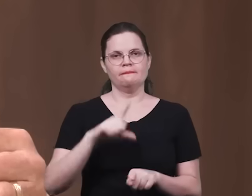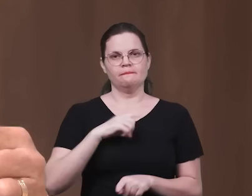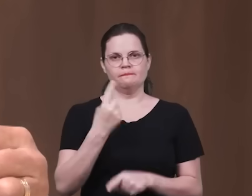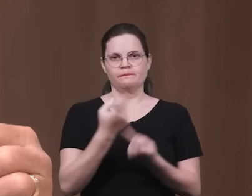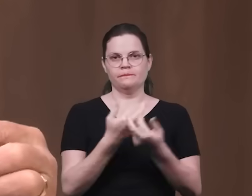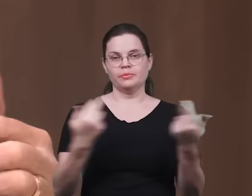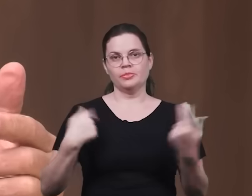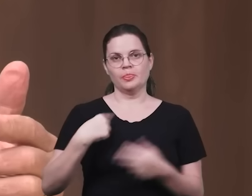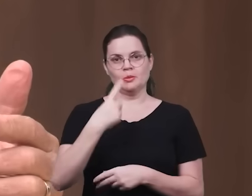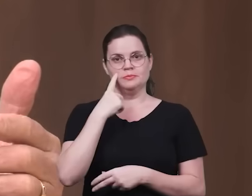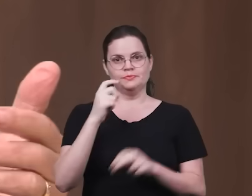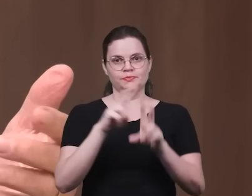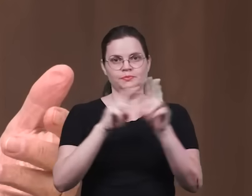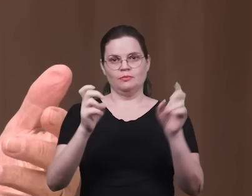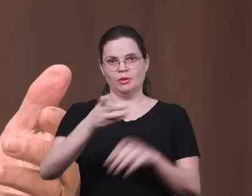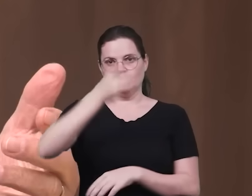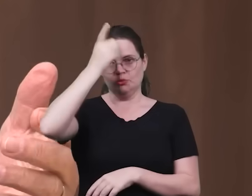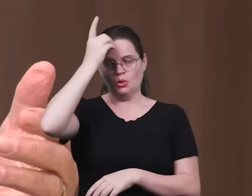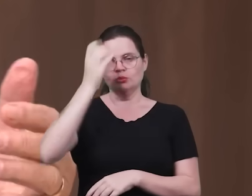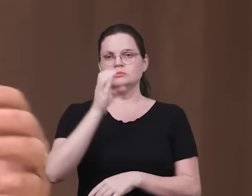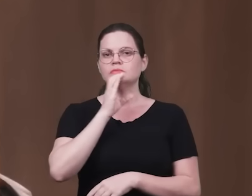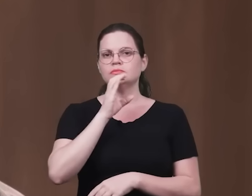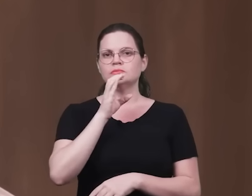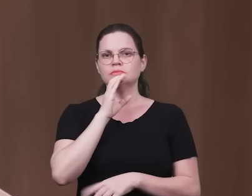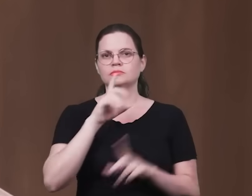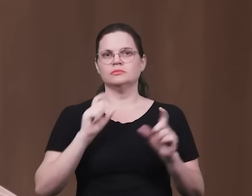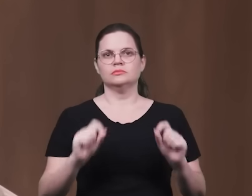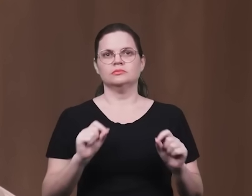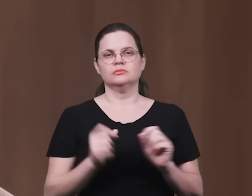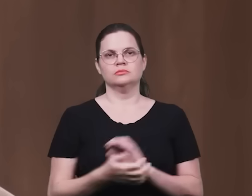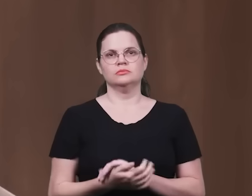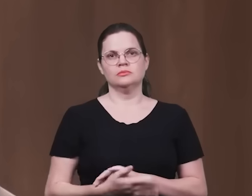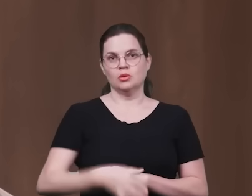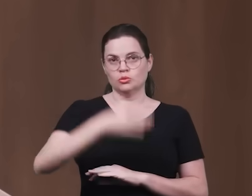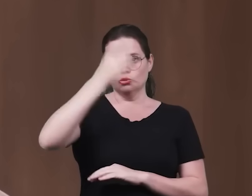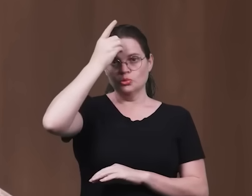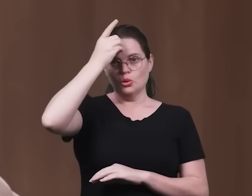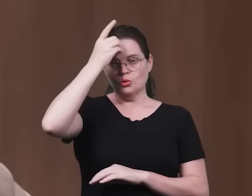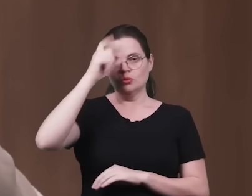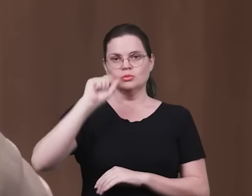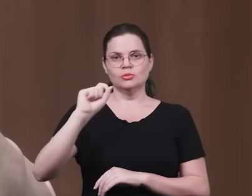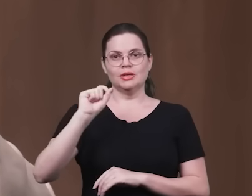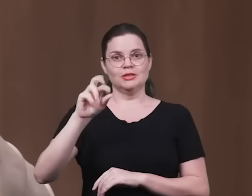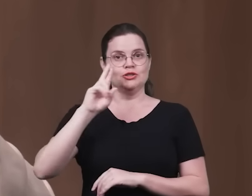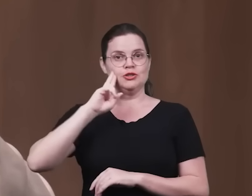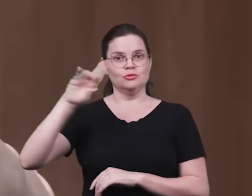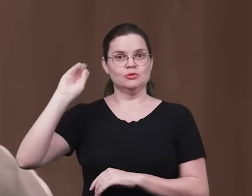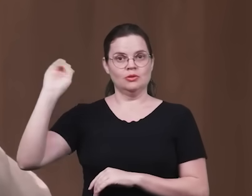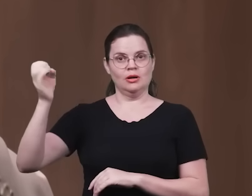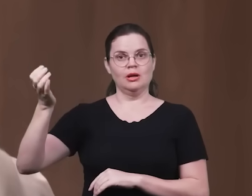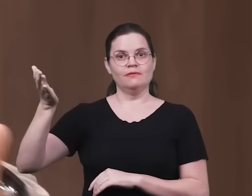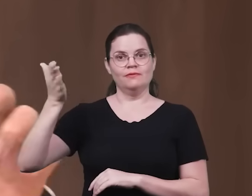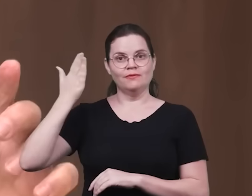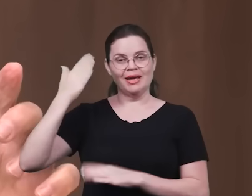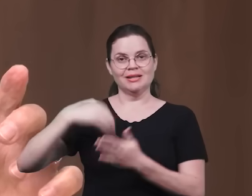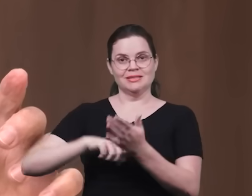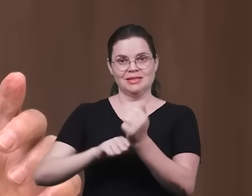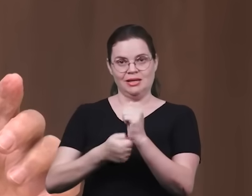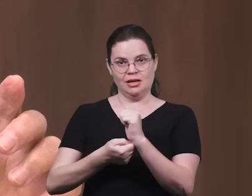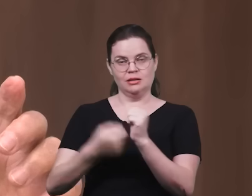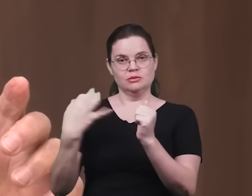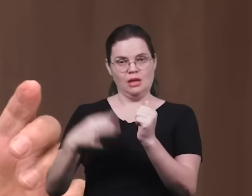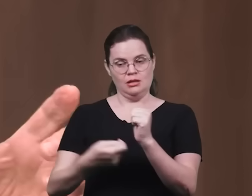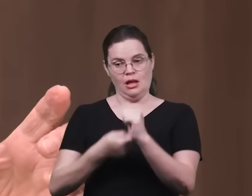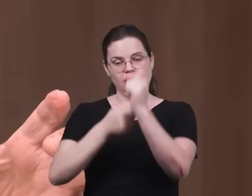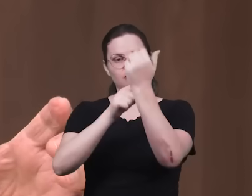interessante no dom de ciência, que é um dom através do qual o Senhor dá ciência daquilo que está oculto.